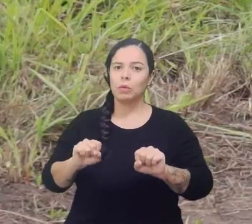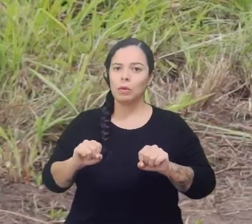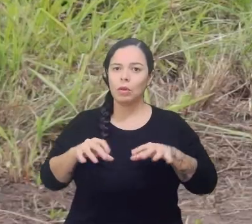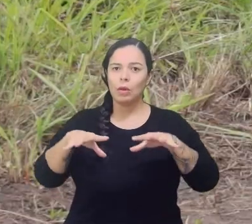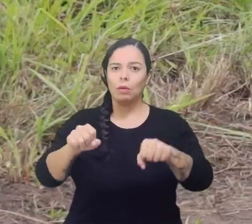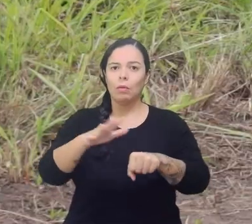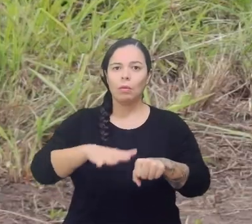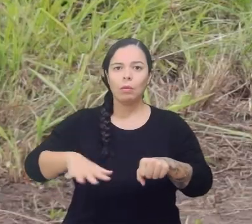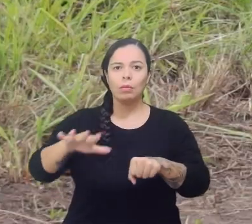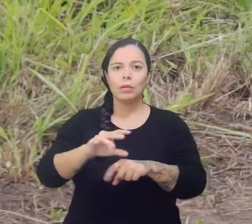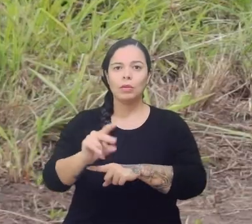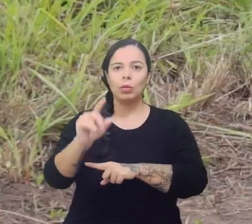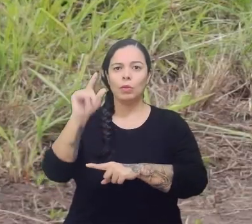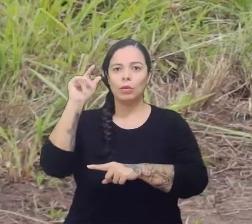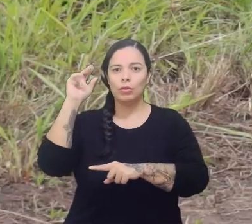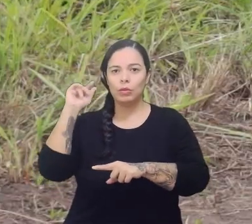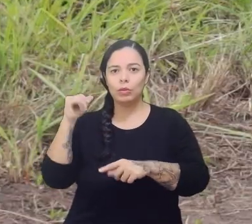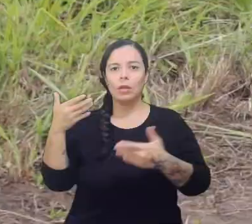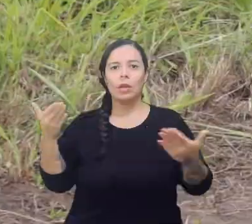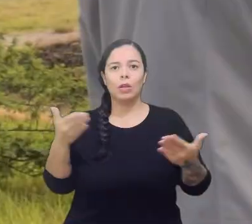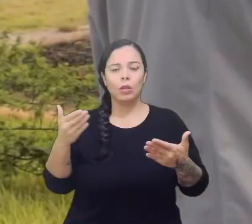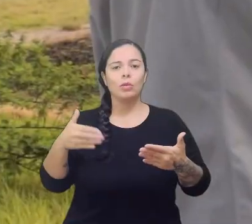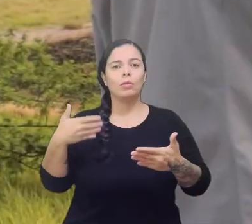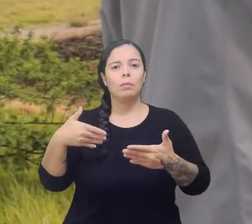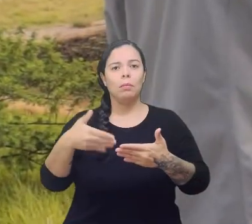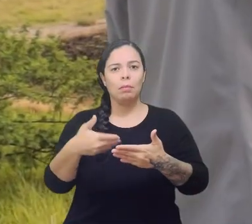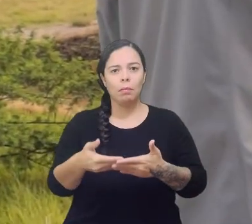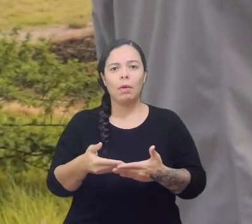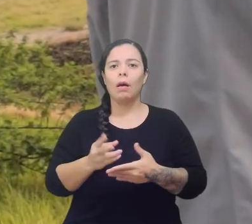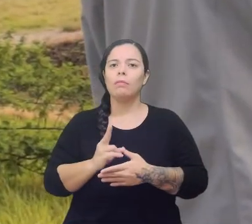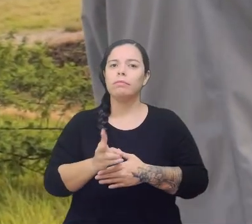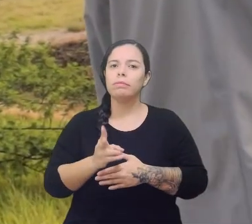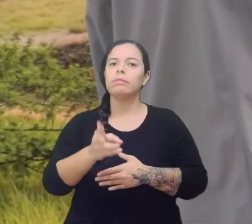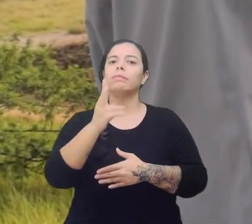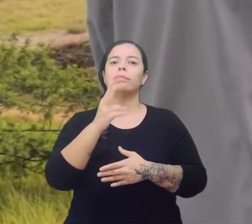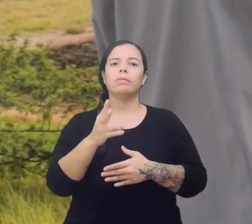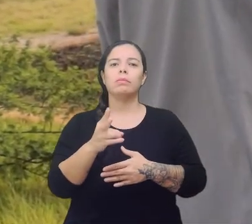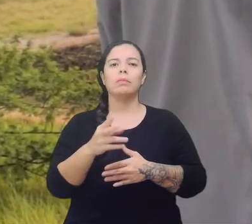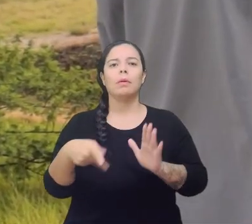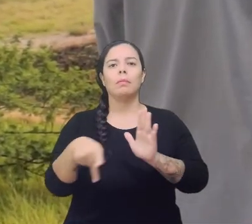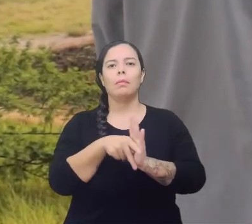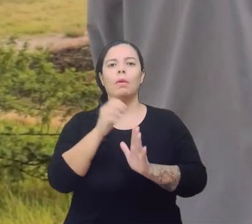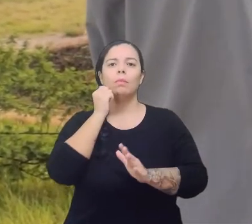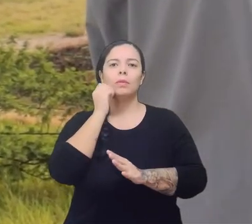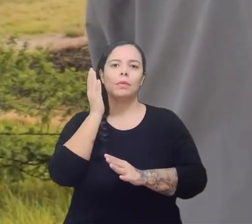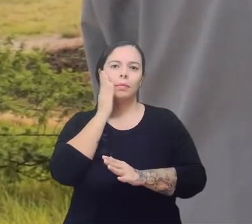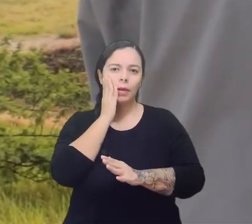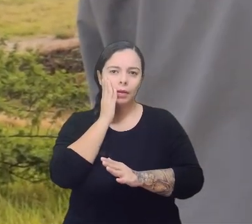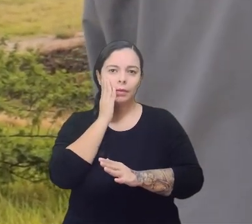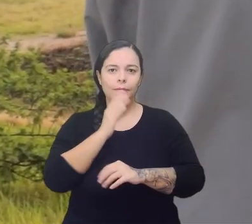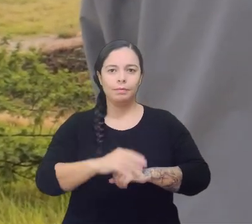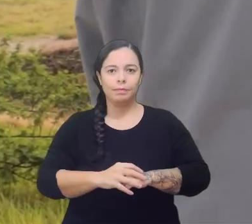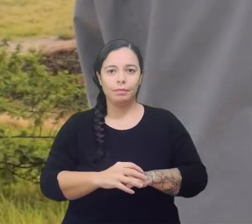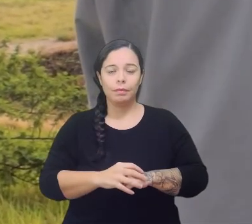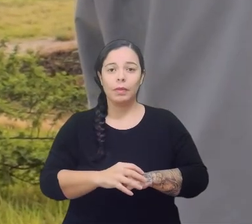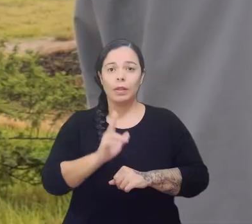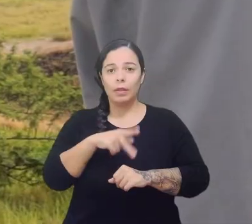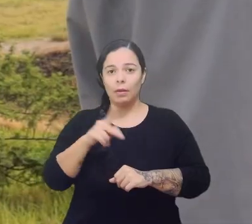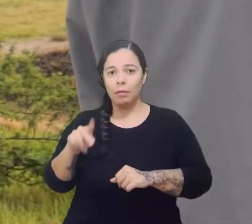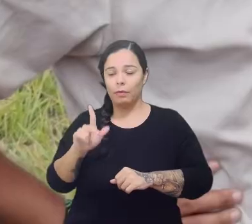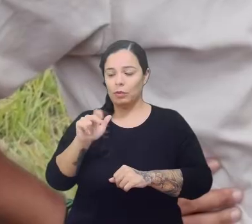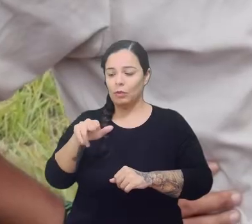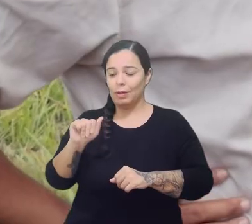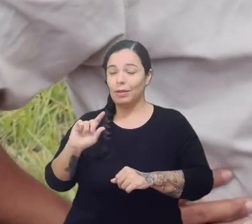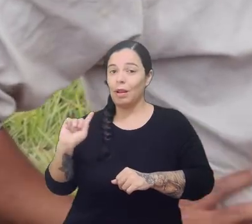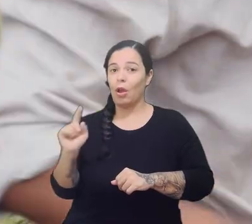datações mais antigas para a ocupação sambaquiana. E a Lina não foi a única pessoa, a única